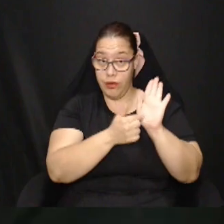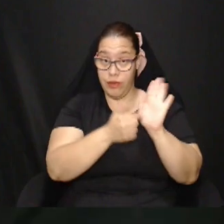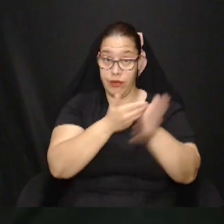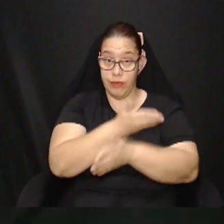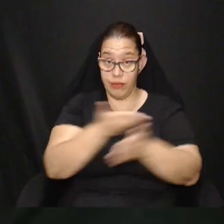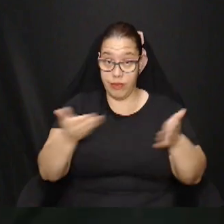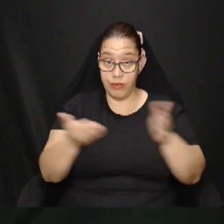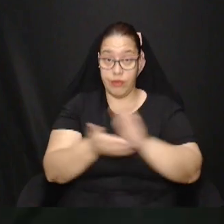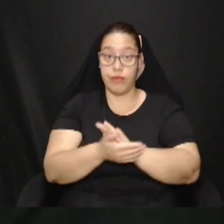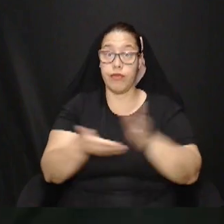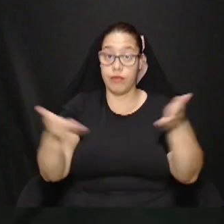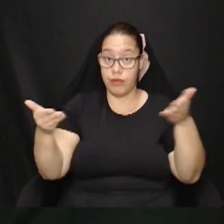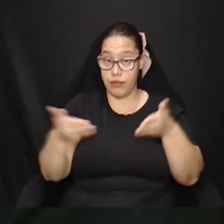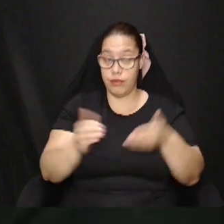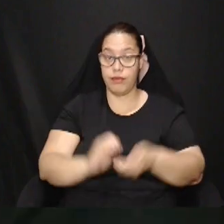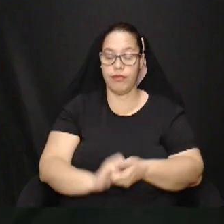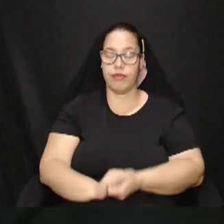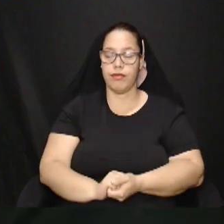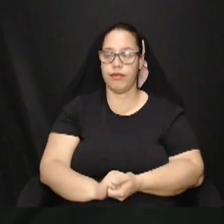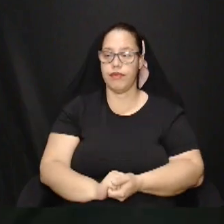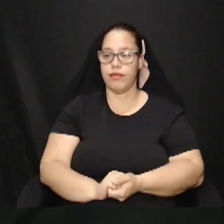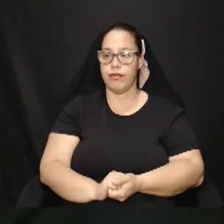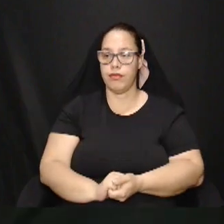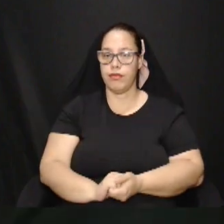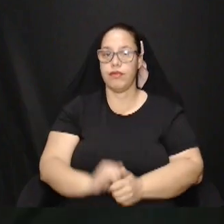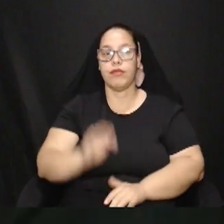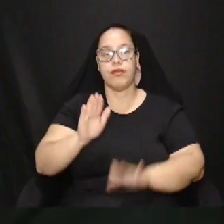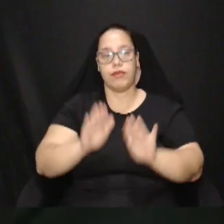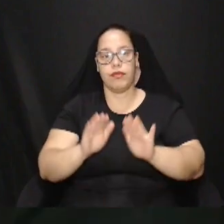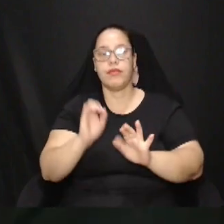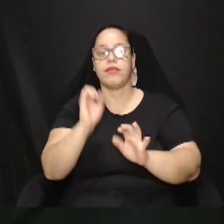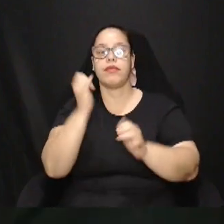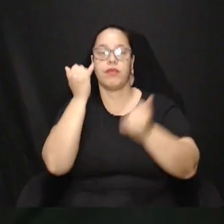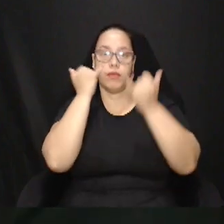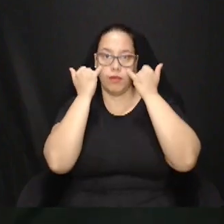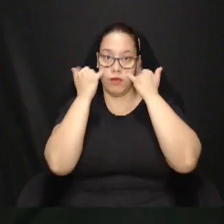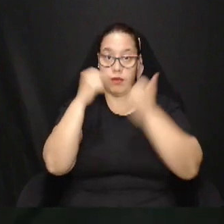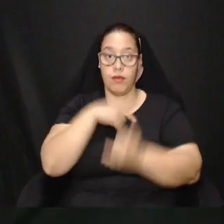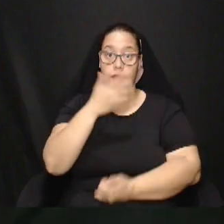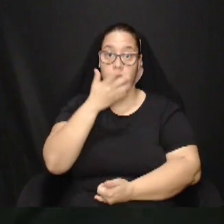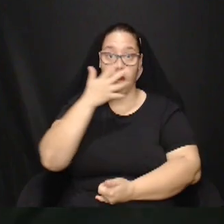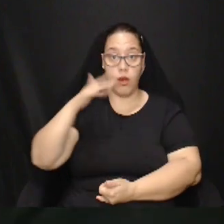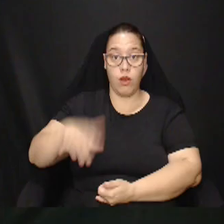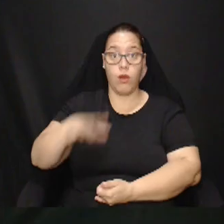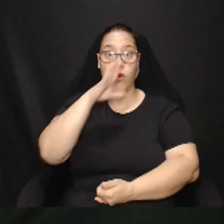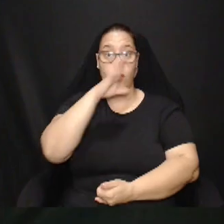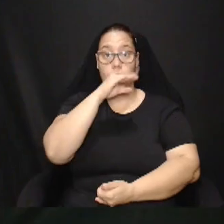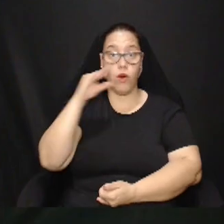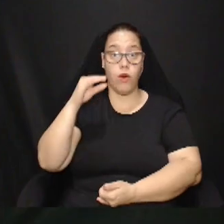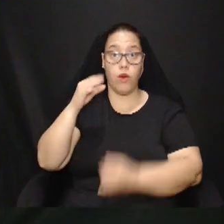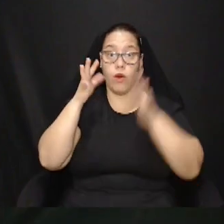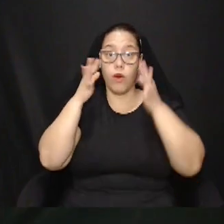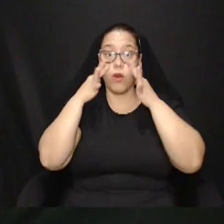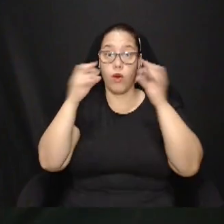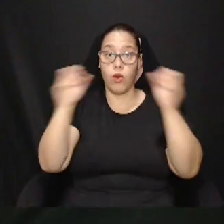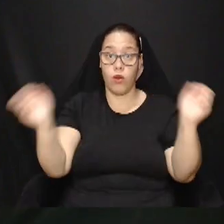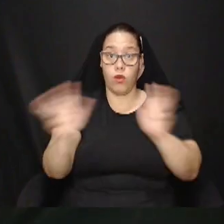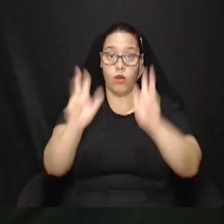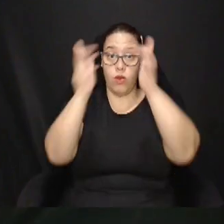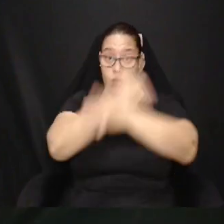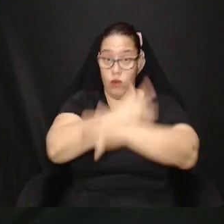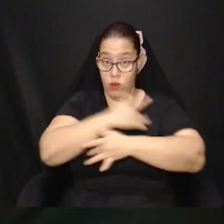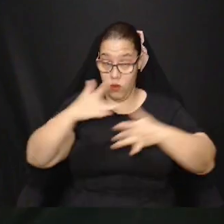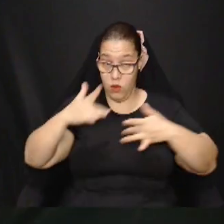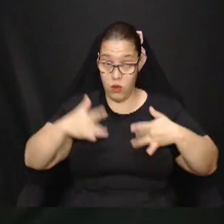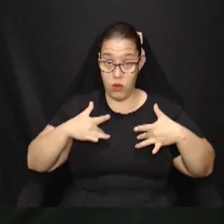Agora, vamos atualizar algumas informações. Você que tem criança ou adolescente em casa, atenção a esse alerta de saúde. Mesmo